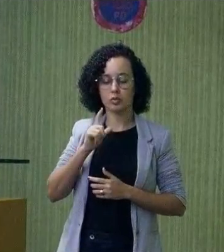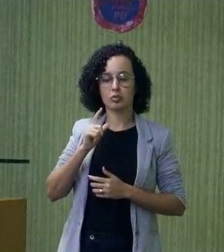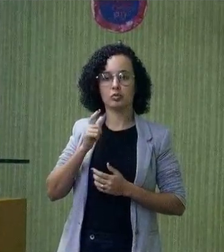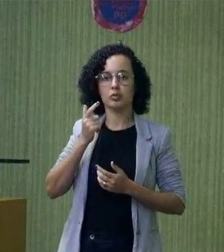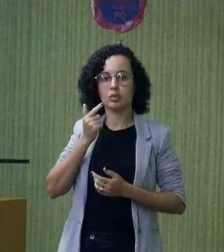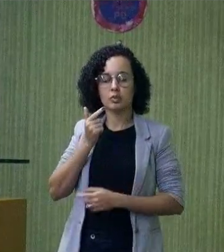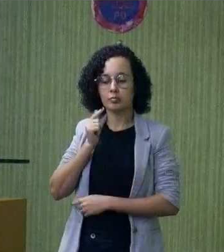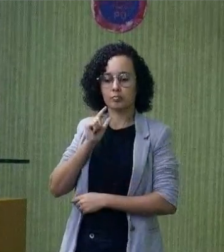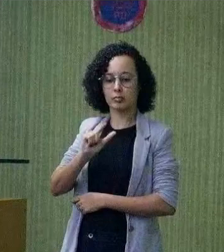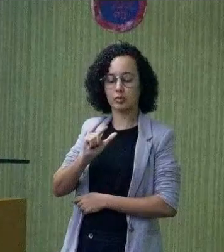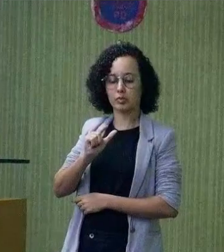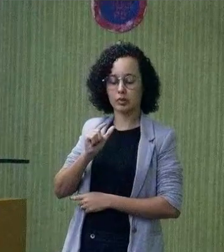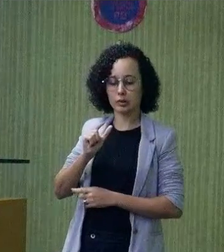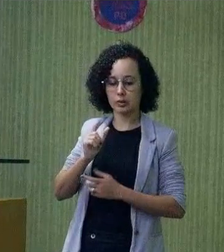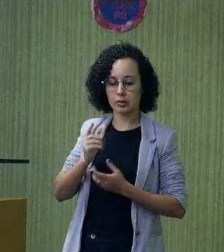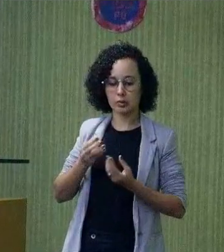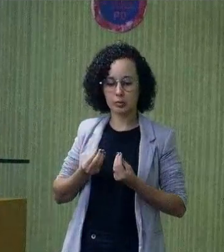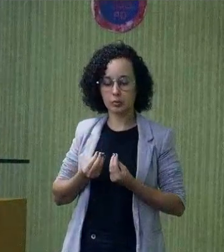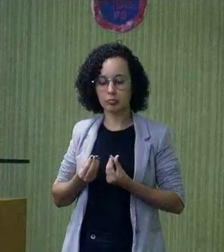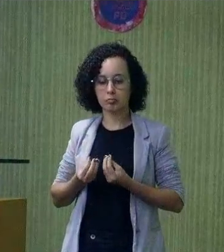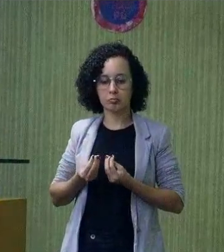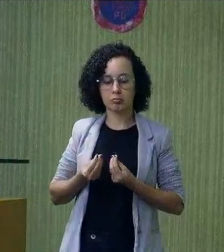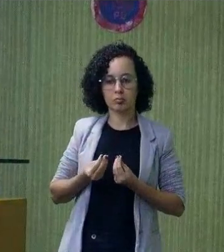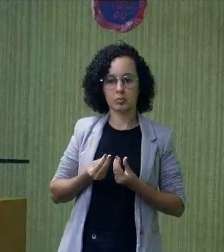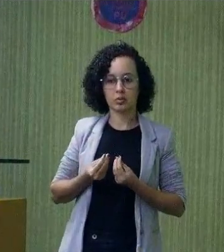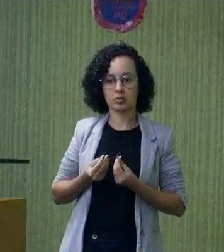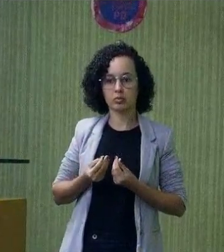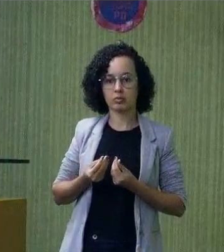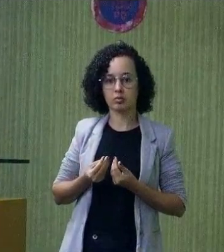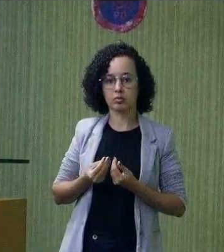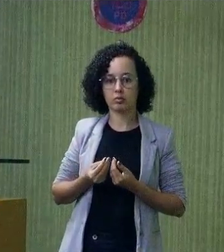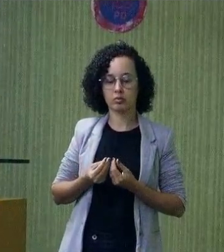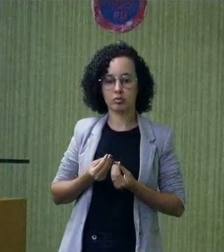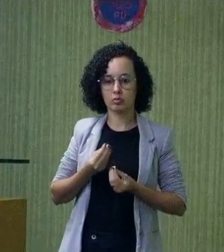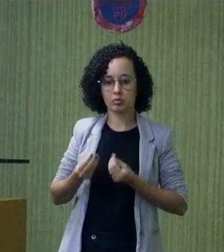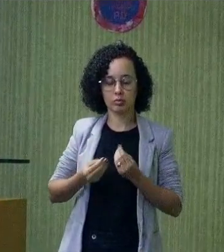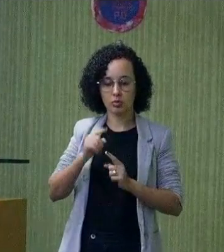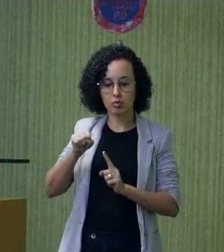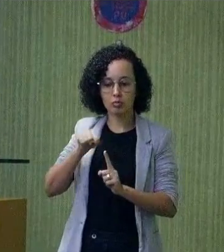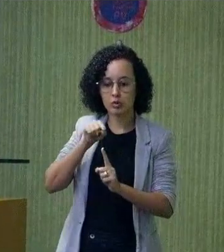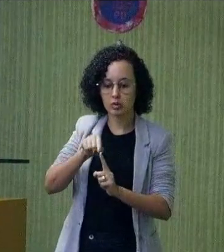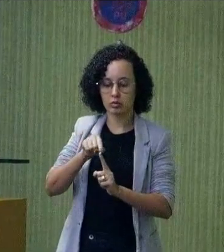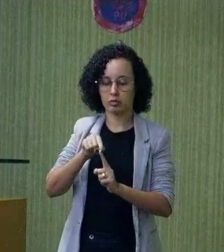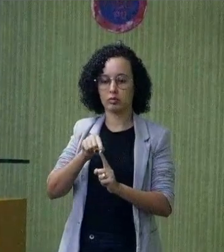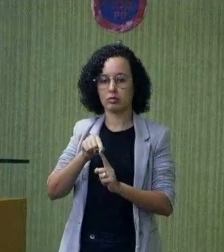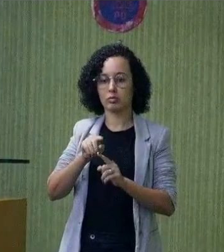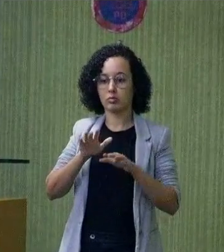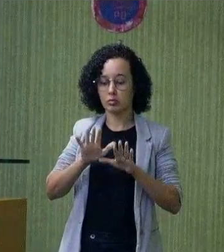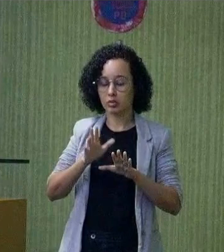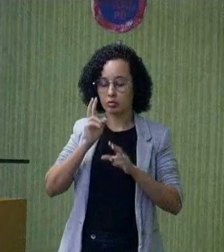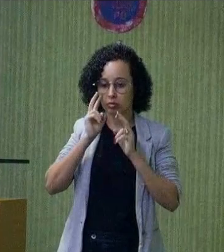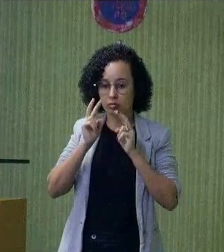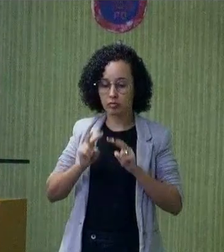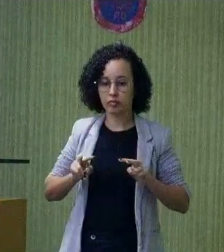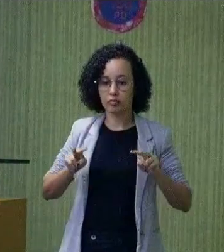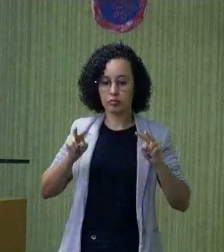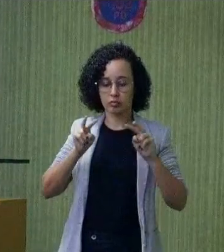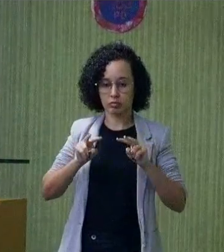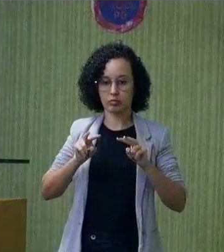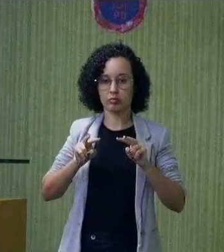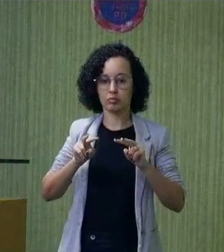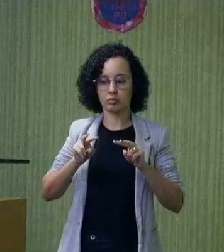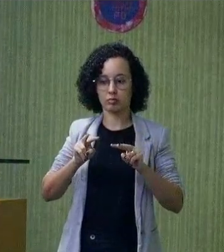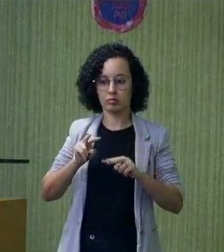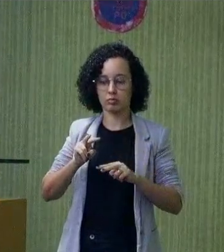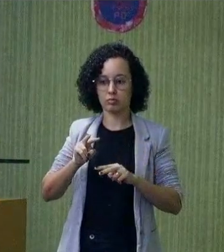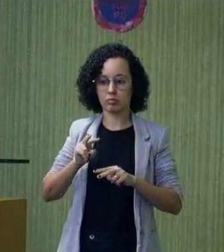ele eh o aspecto que ele gostaria que eu que eu abordasse mas o que eu vejo em relação aos